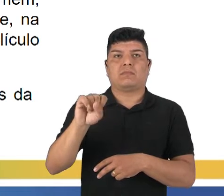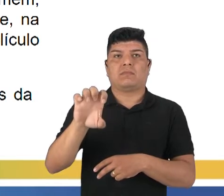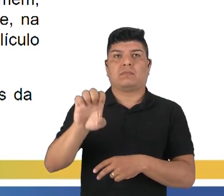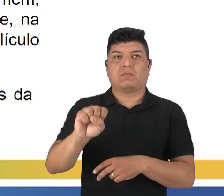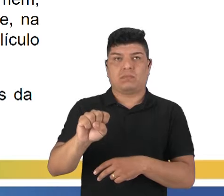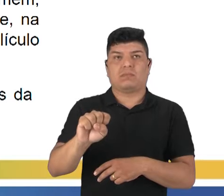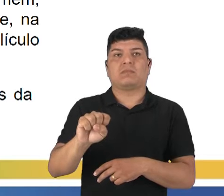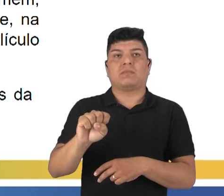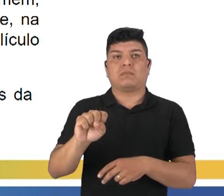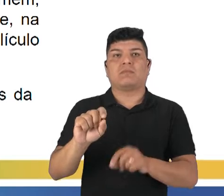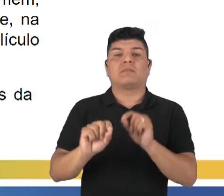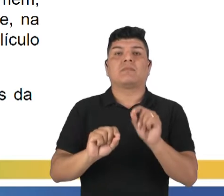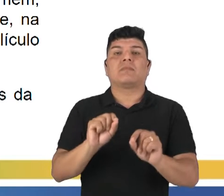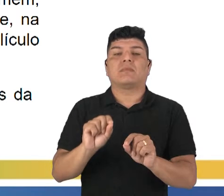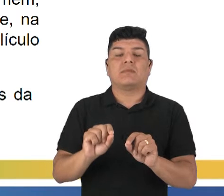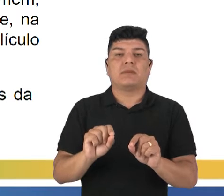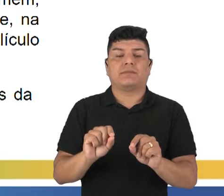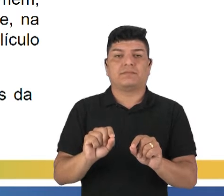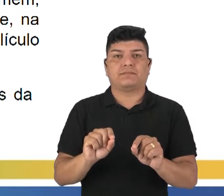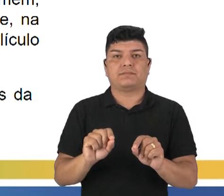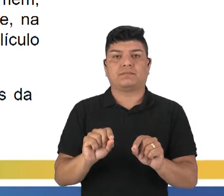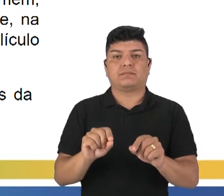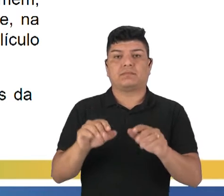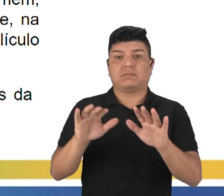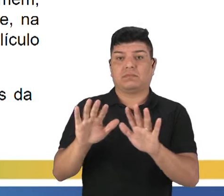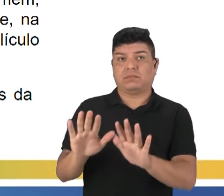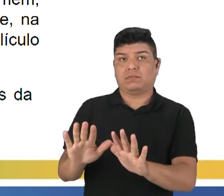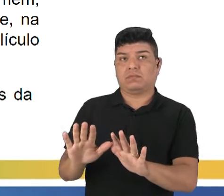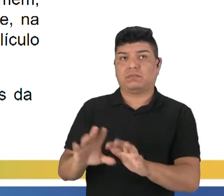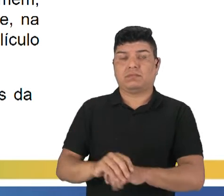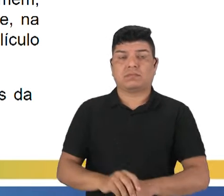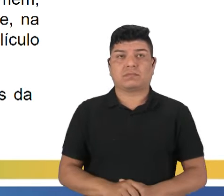pituitária. A hipófise ela